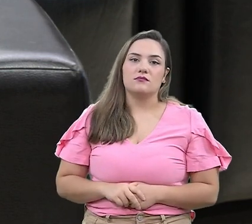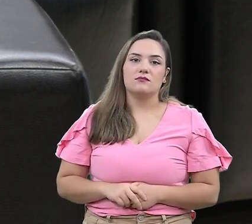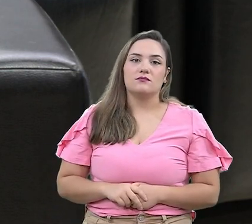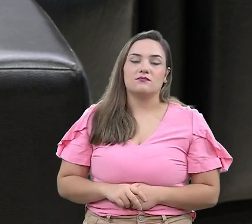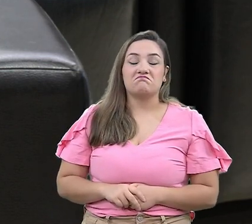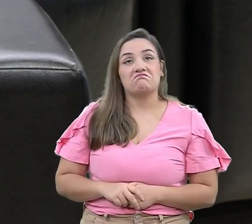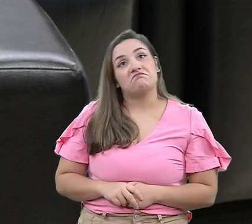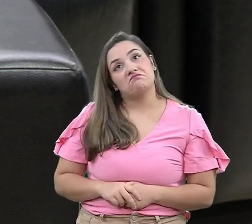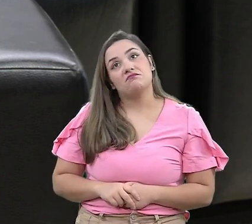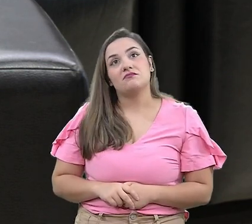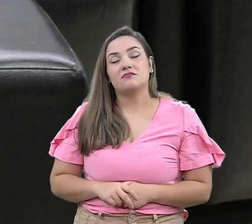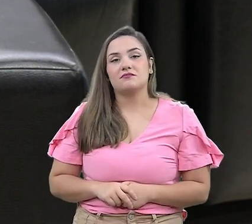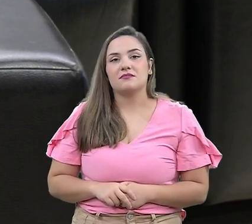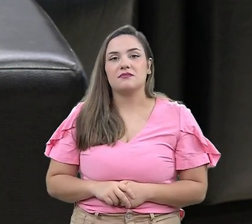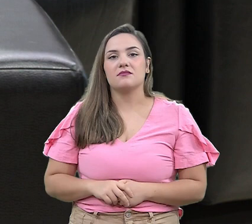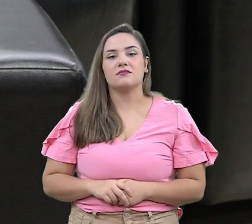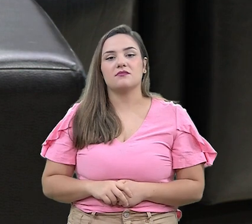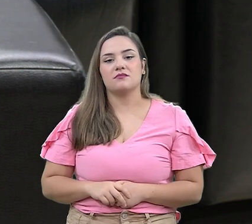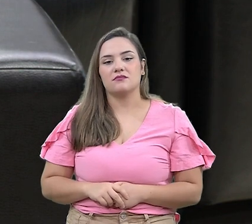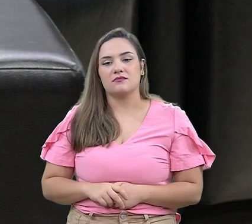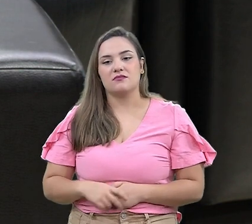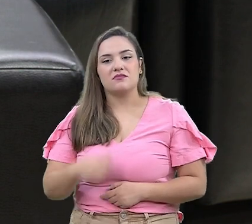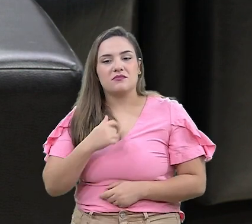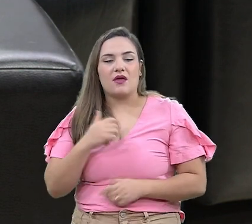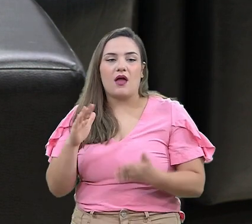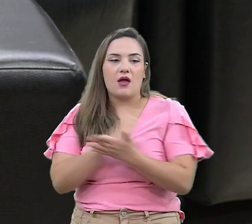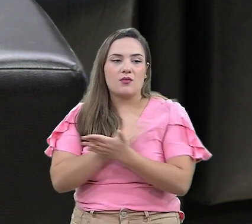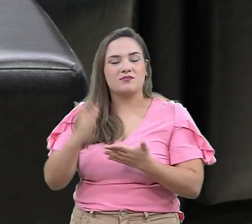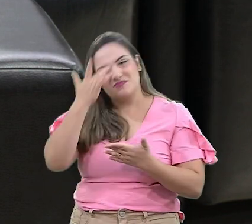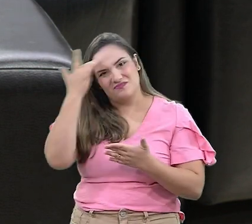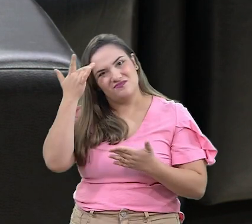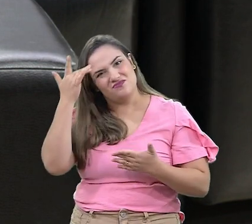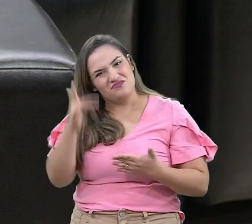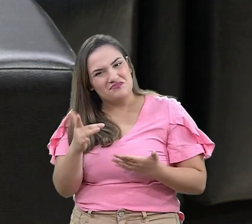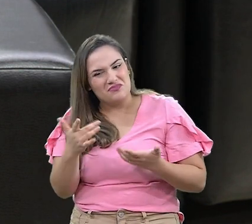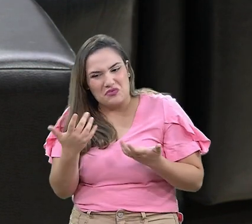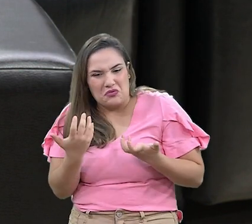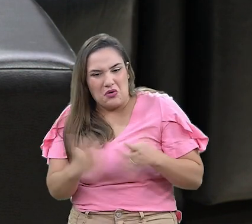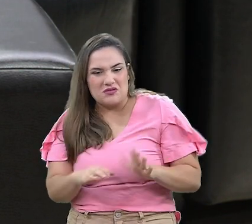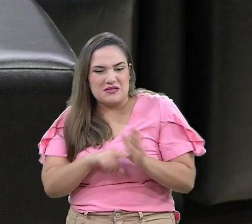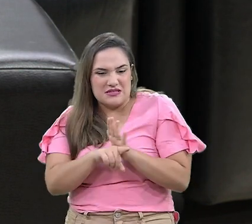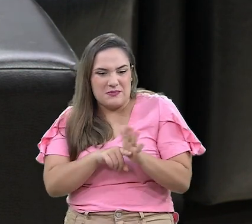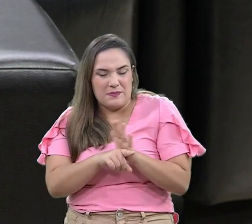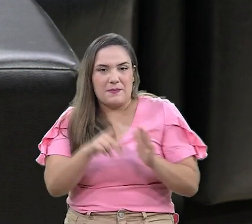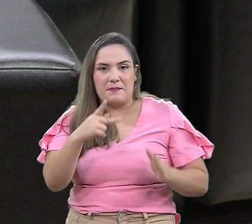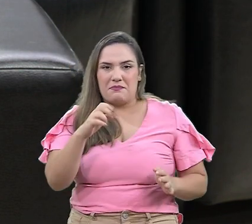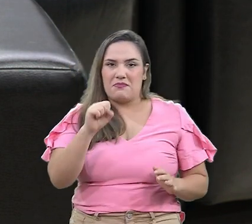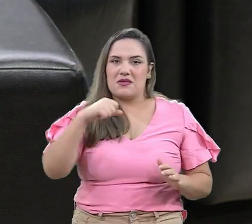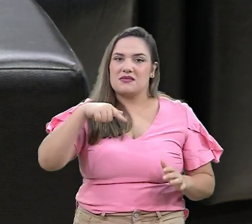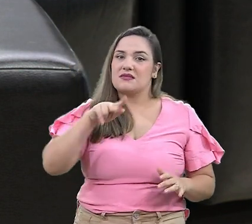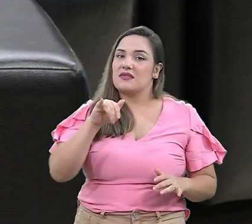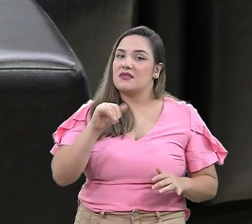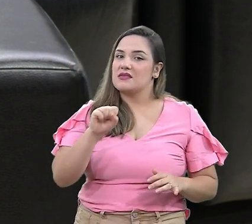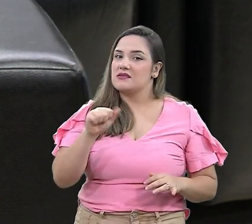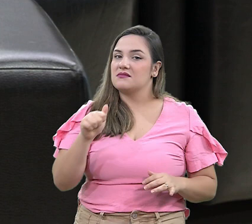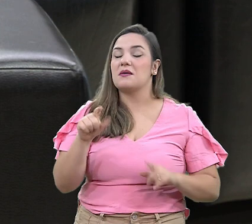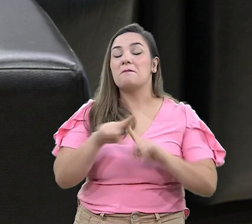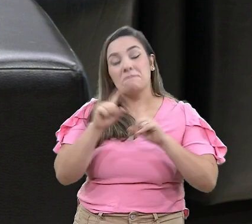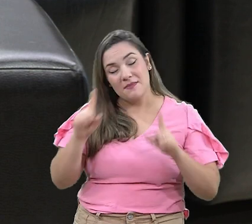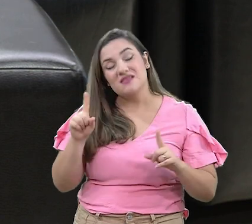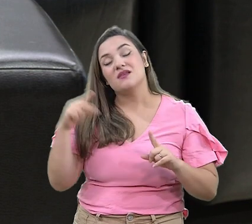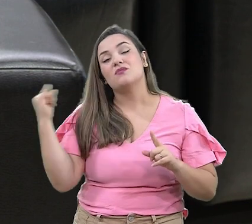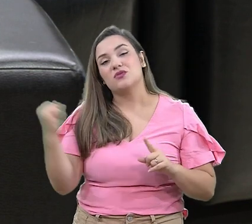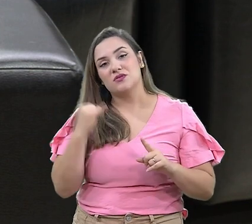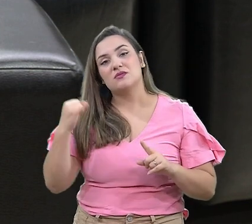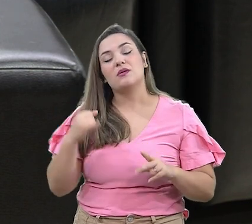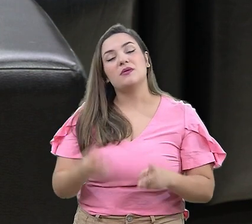nem todos gostam desse tipo de pesquisa, né? Mais uma, enfim. Mas é importante porque através